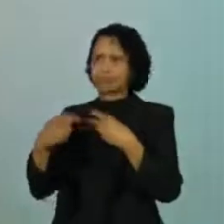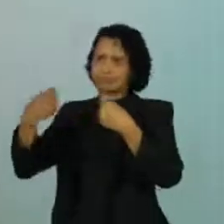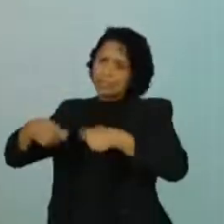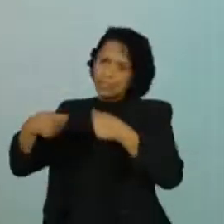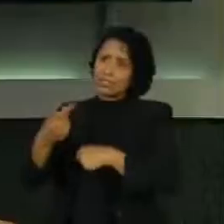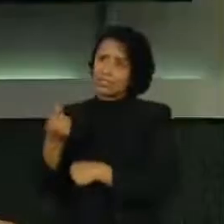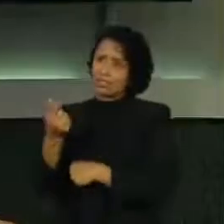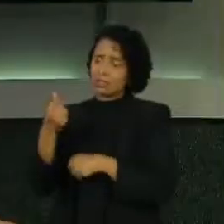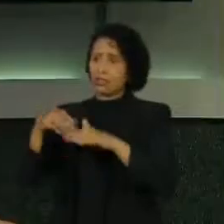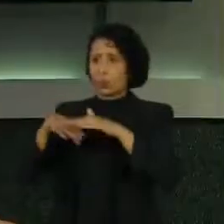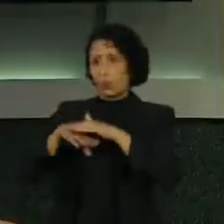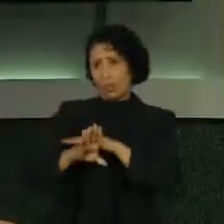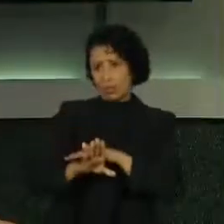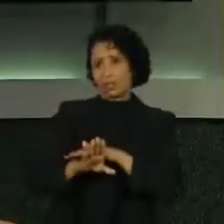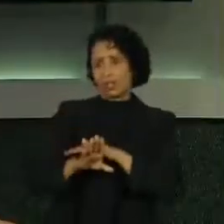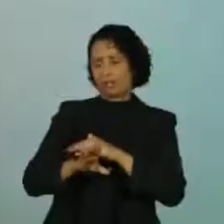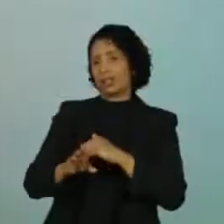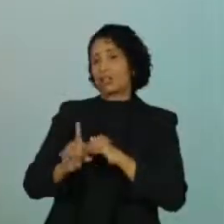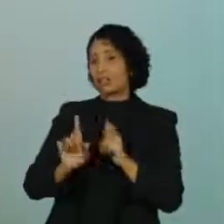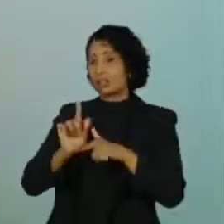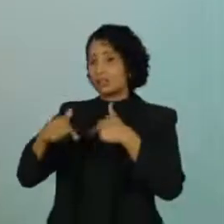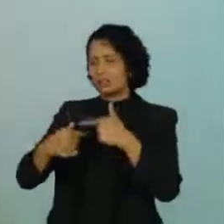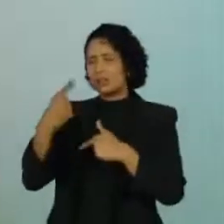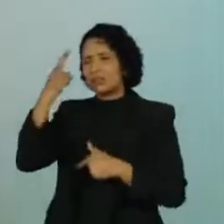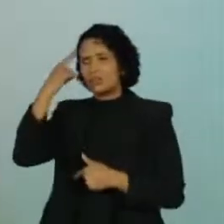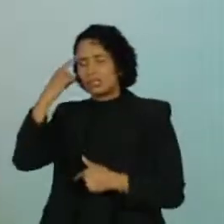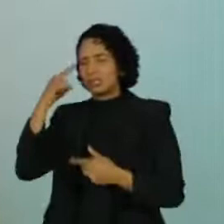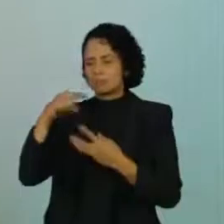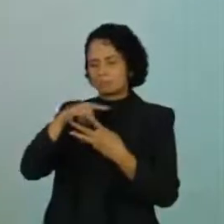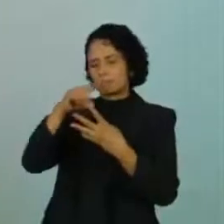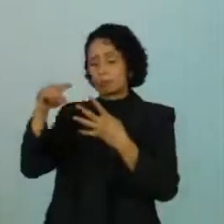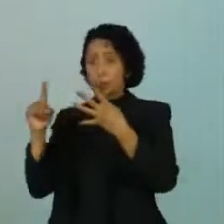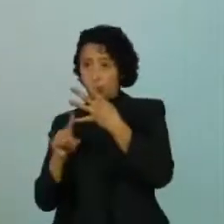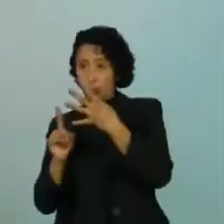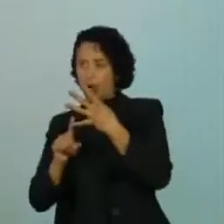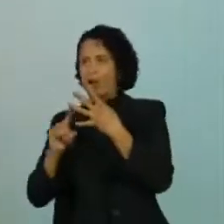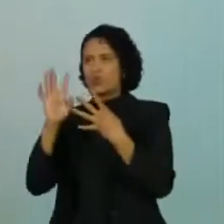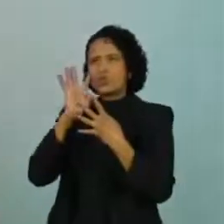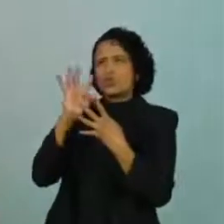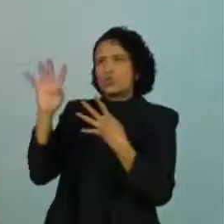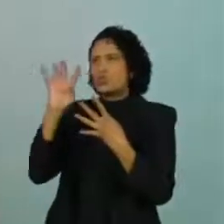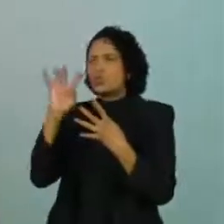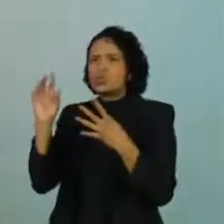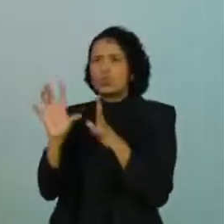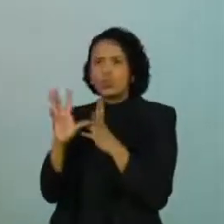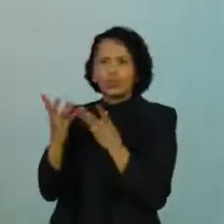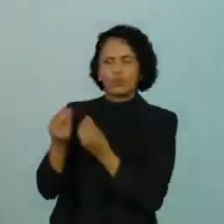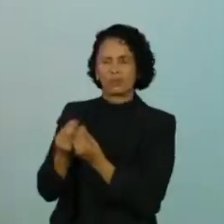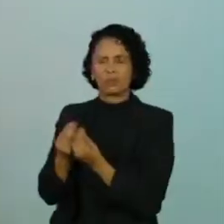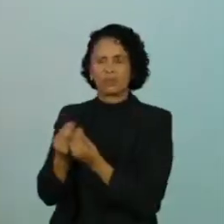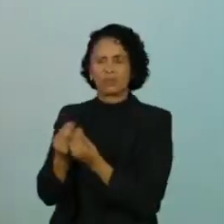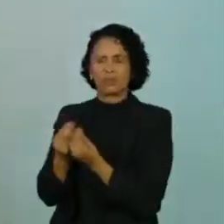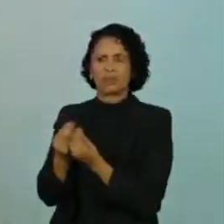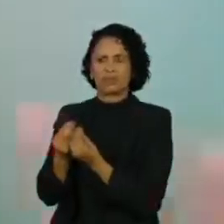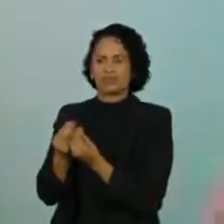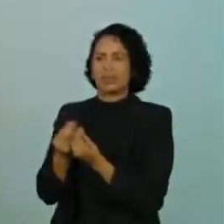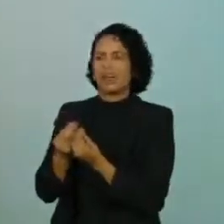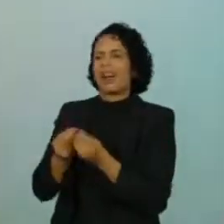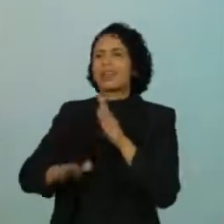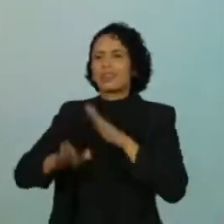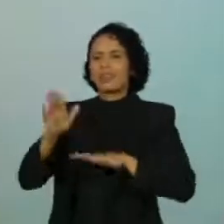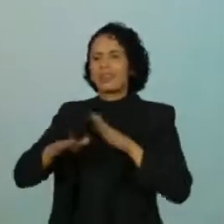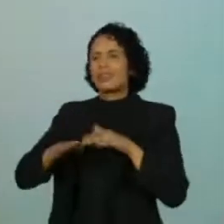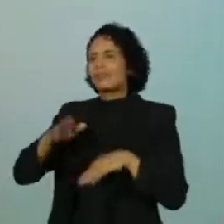outro estágio. Quais são os planos, os sonhos dessa família? O que ela quer realizar, principalmente a gente já pensando quando